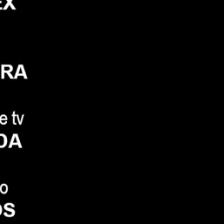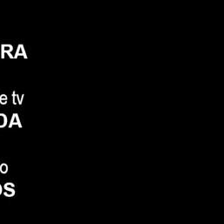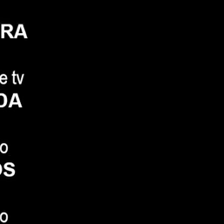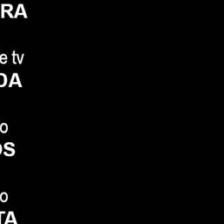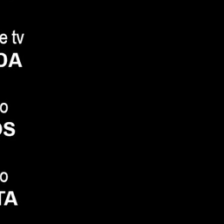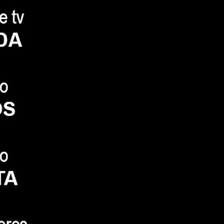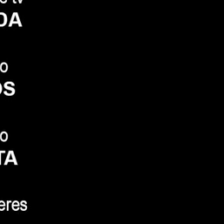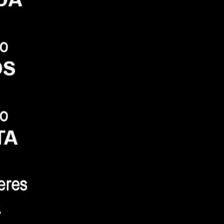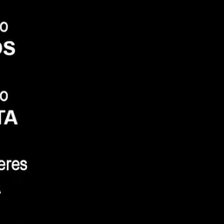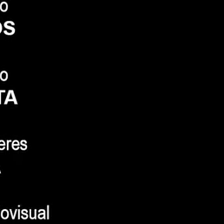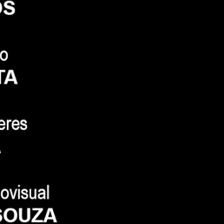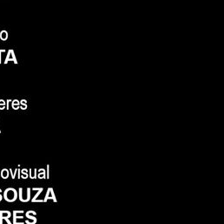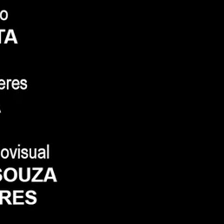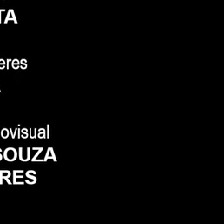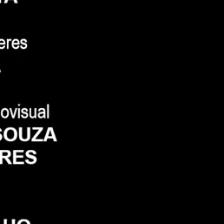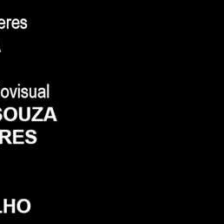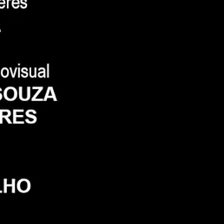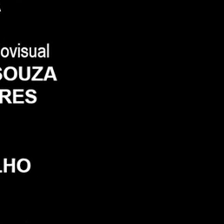n